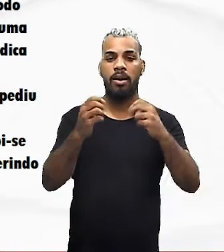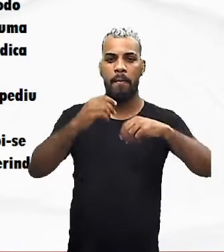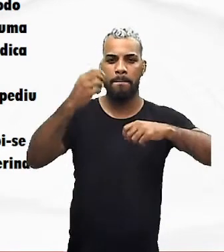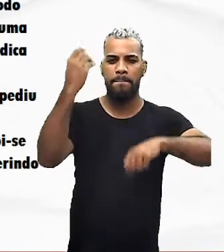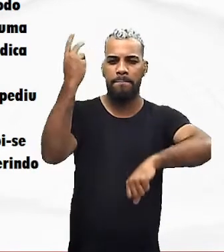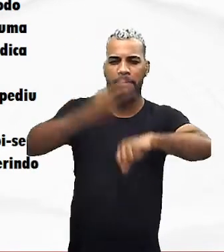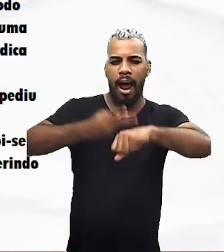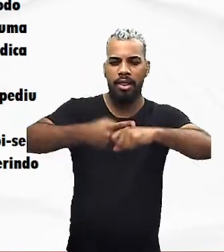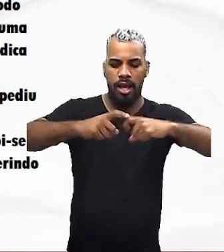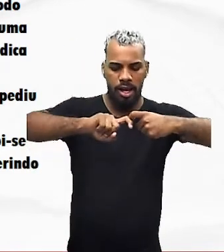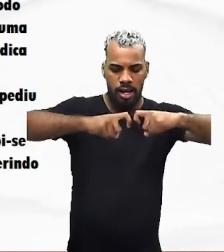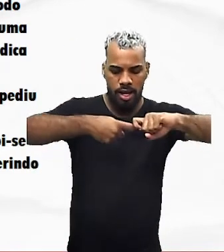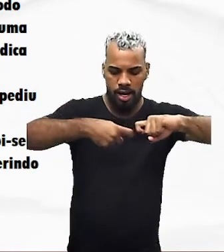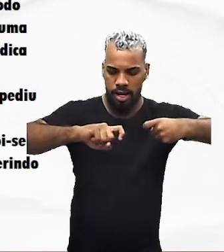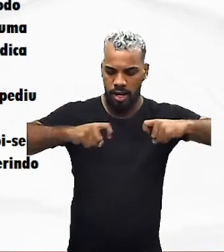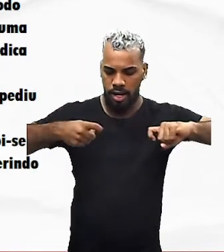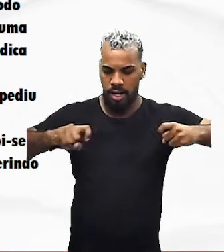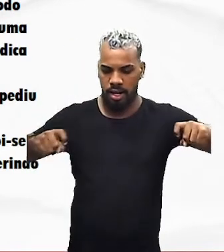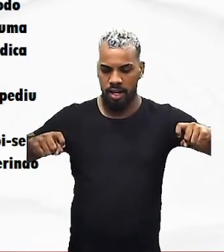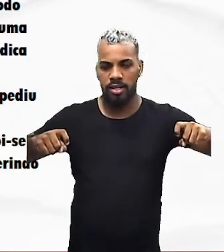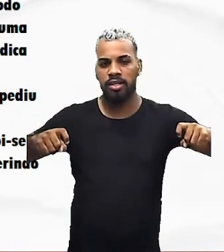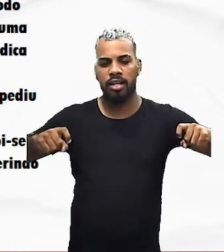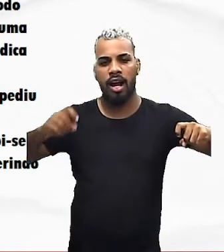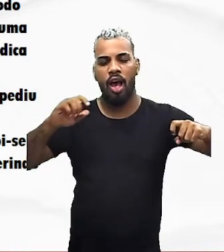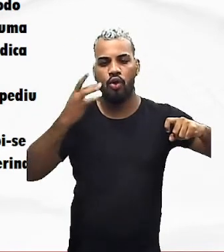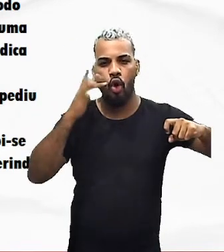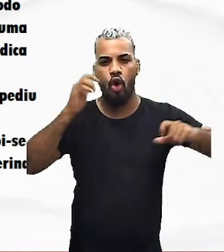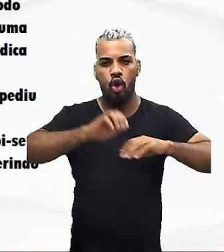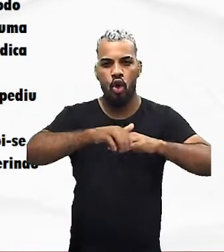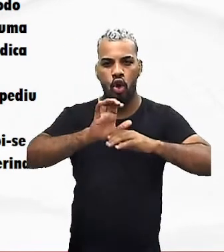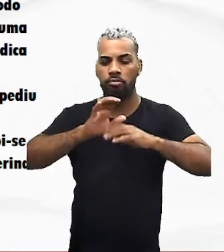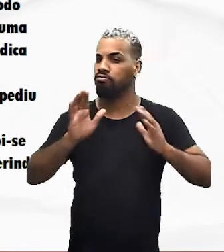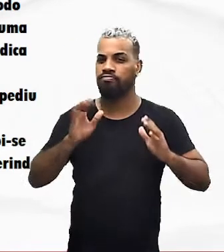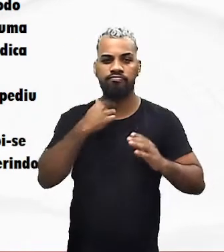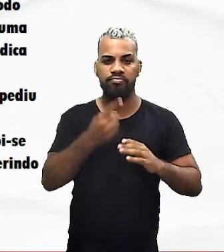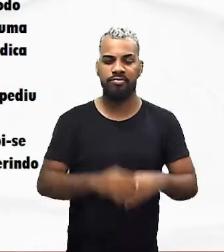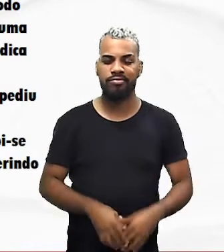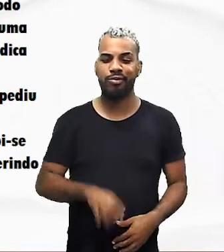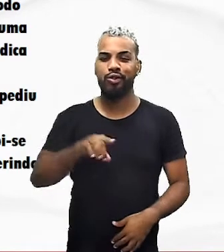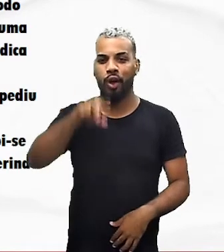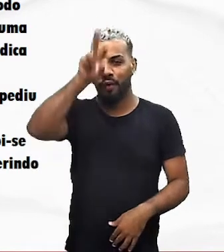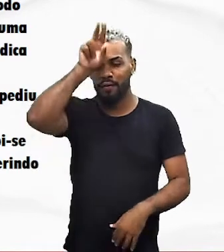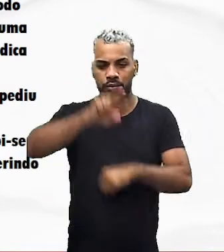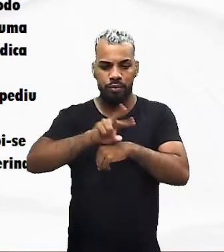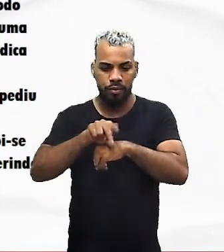indica para o escolhido tesouro de holandês. Havia só as formigas,